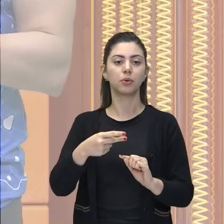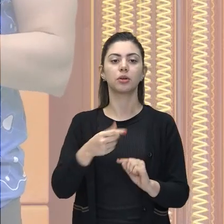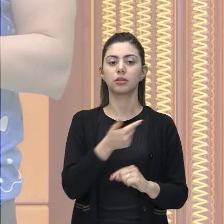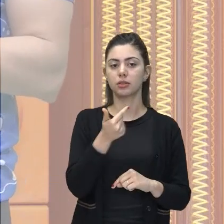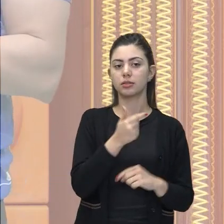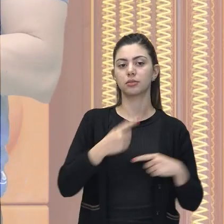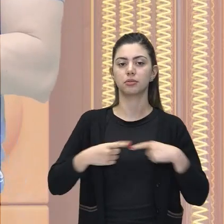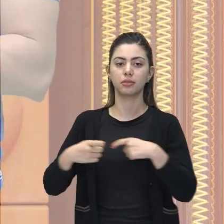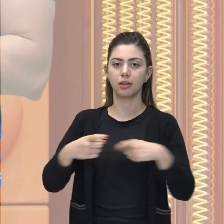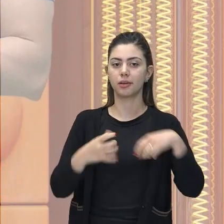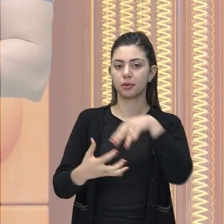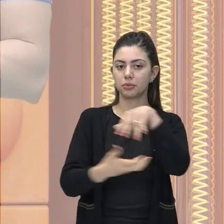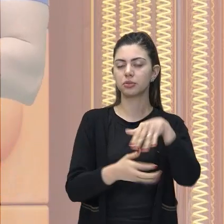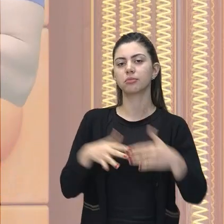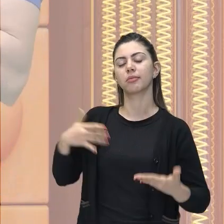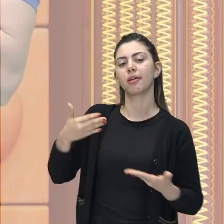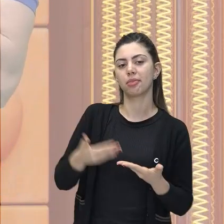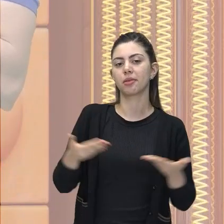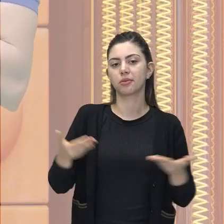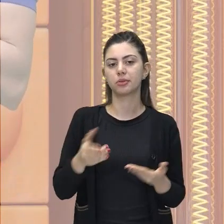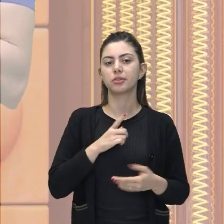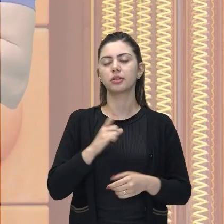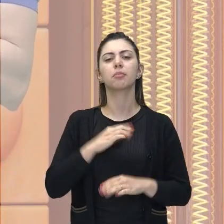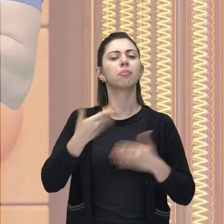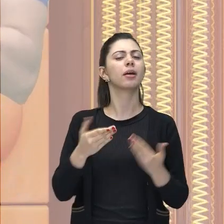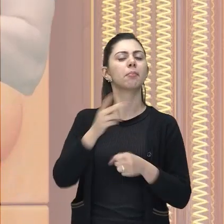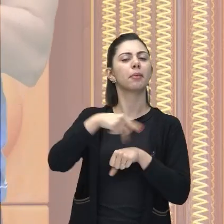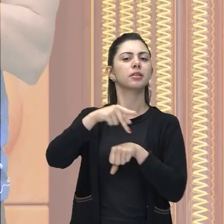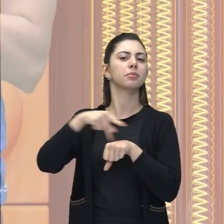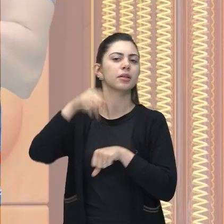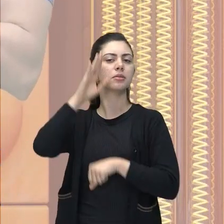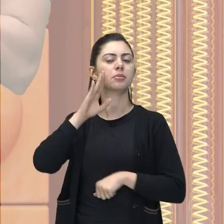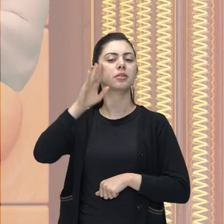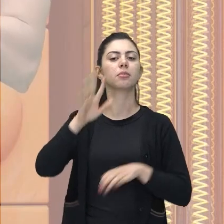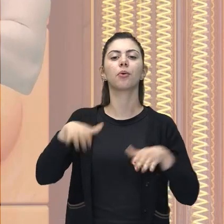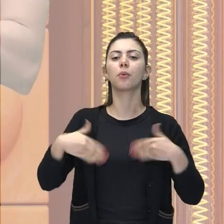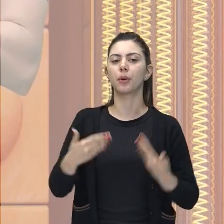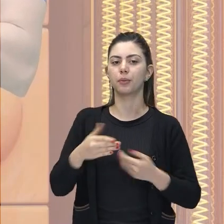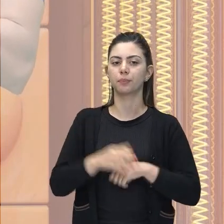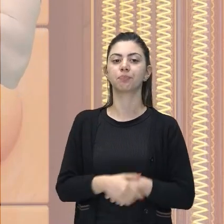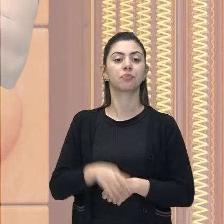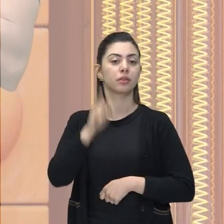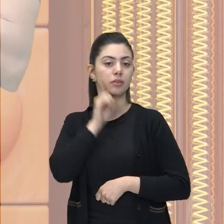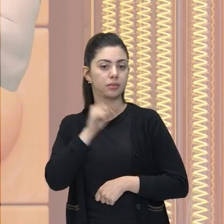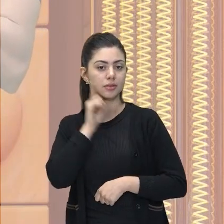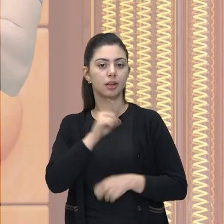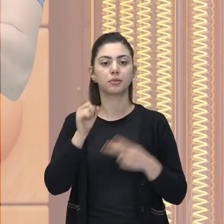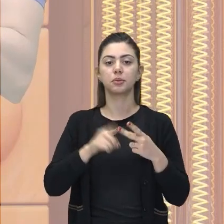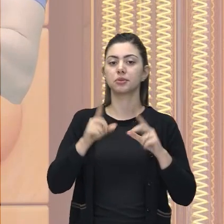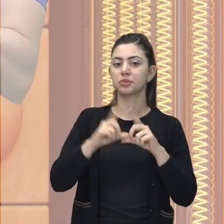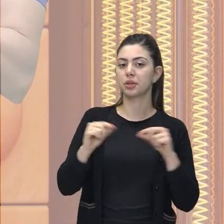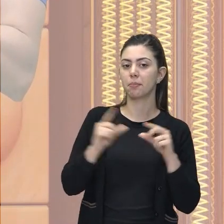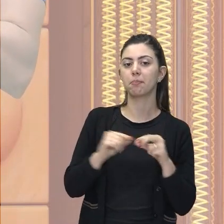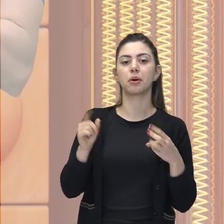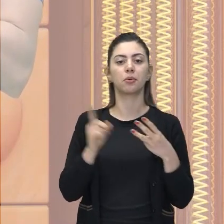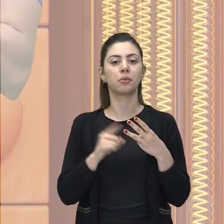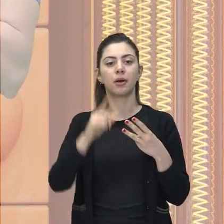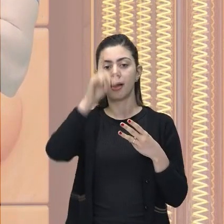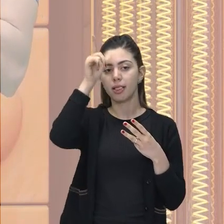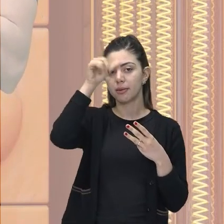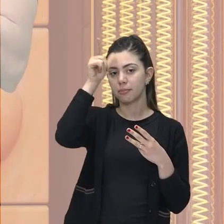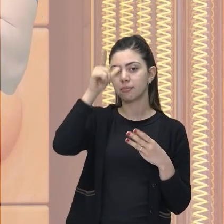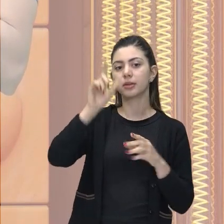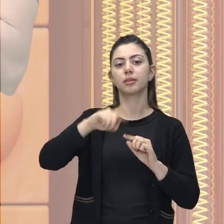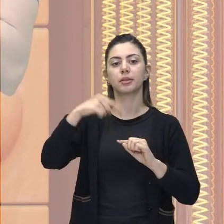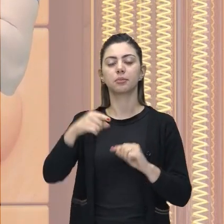dias atuais. Quem são as principais potências, professor? Estados Unidos, Japão, Alemanha, seguido ali